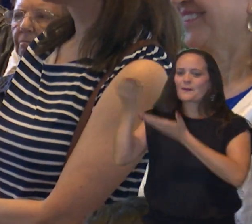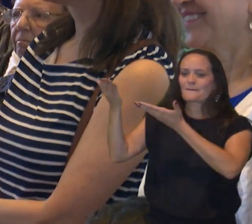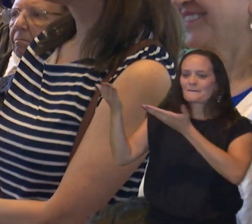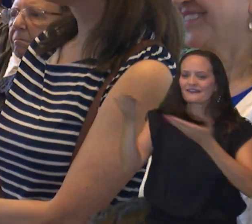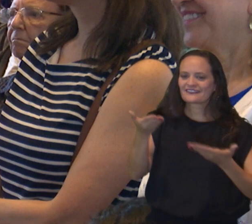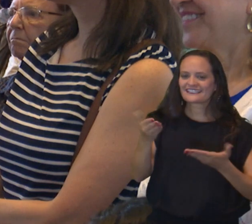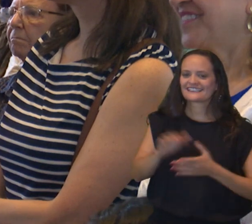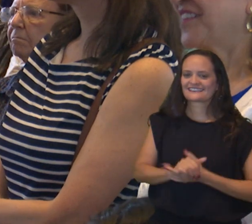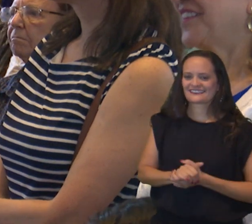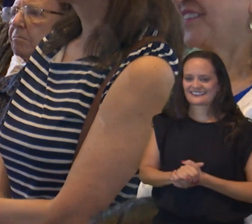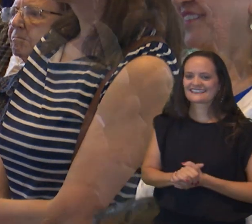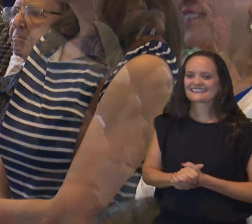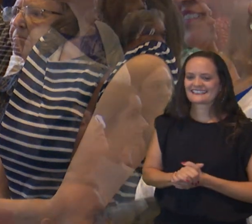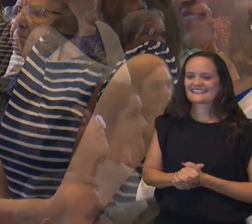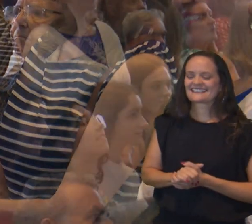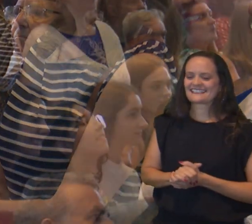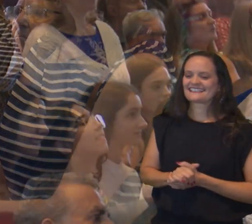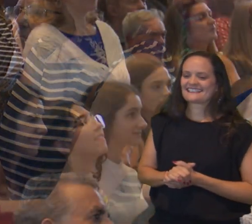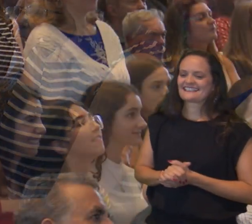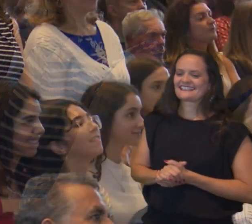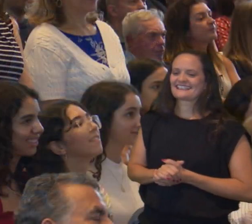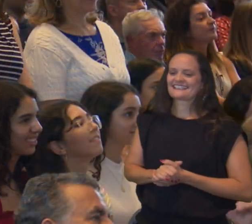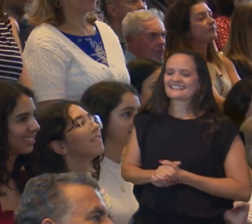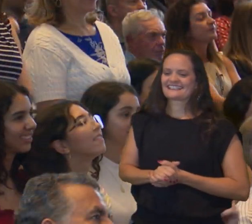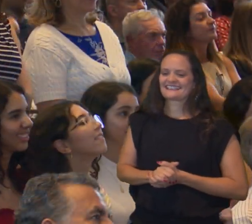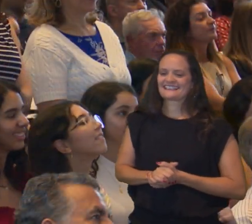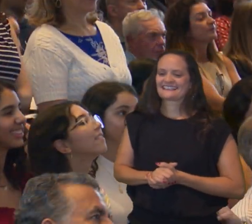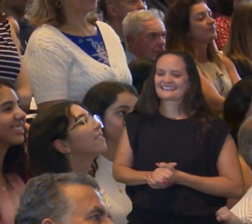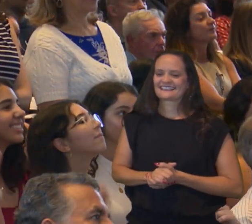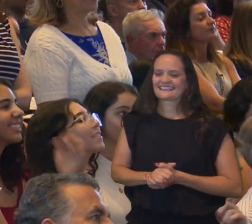alegria em tê-los aqui conosco, nosso irmão Gerson.